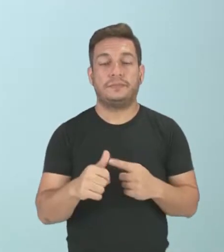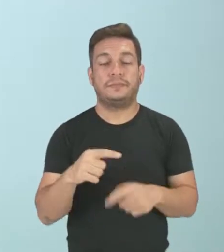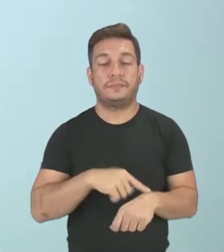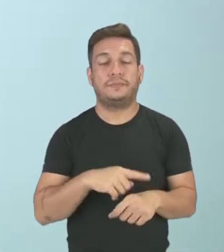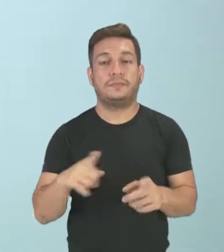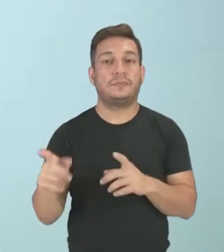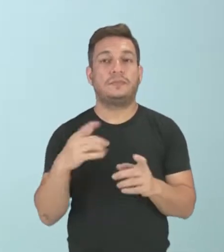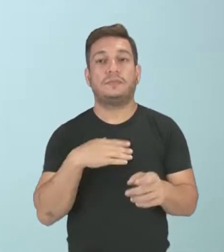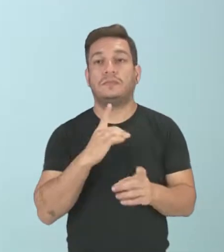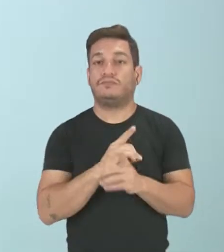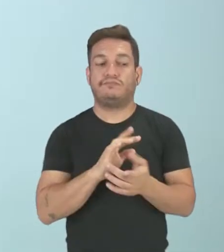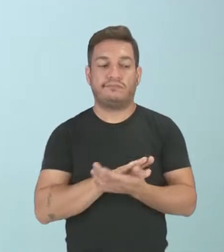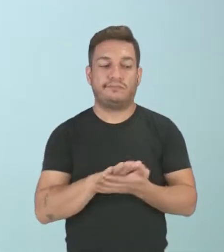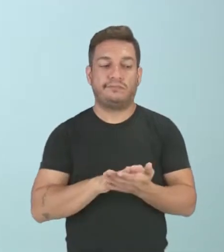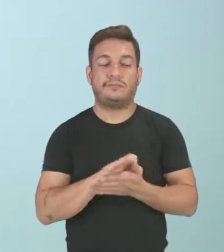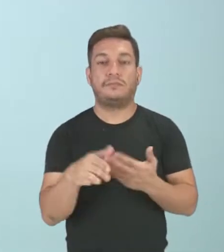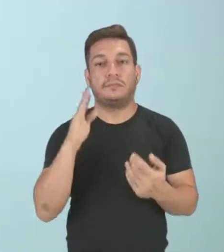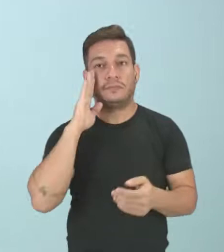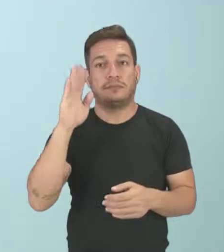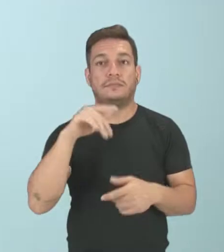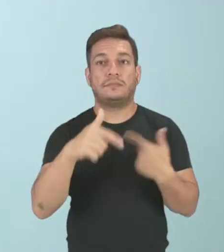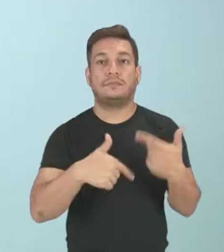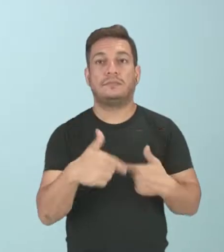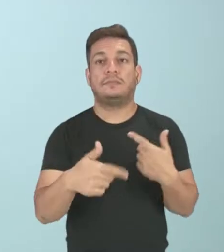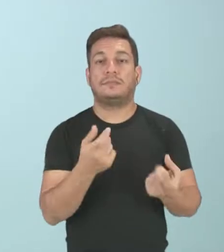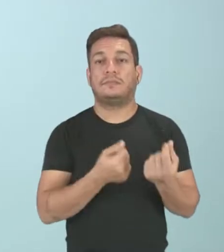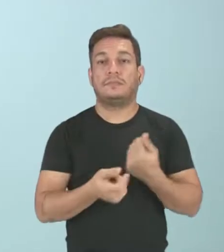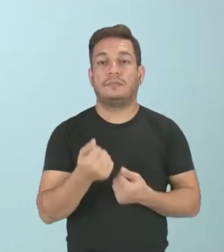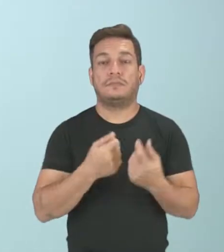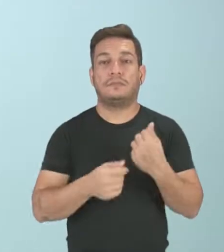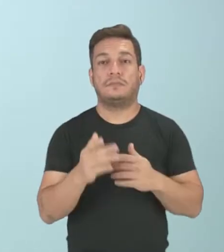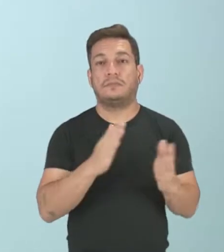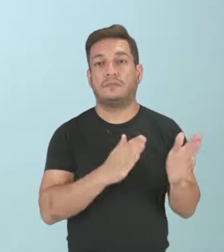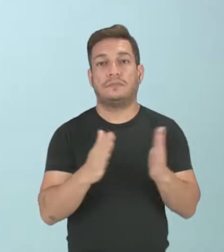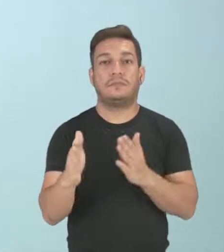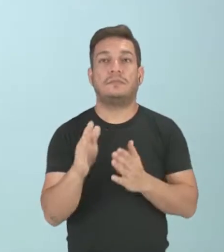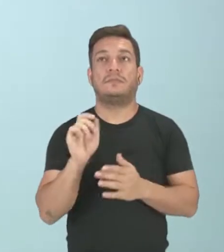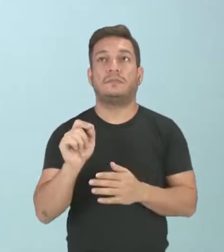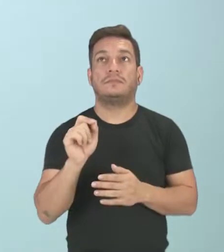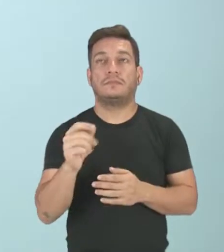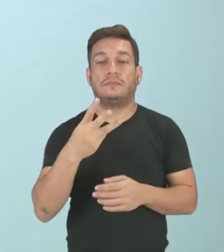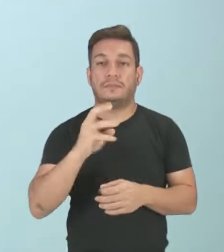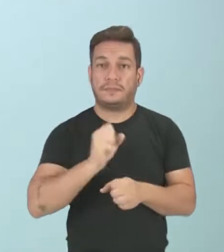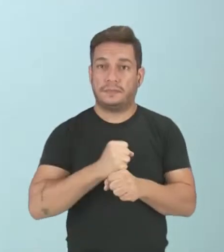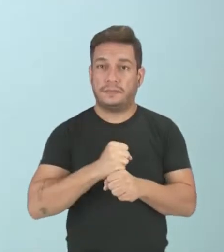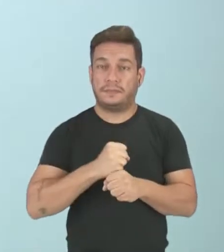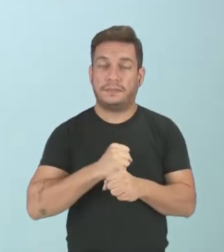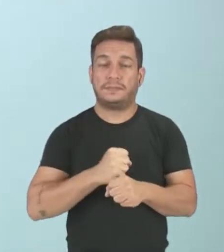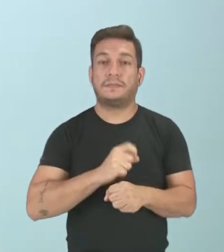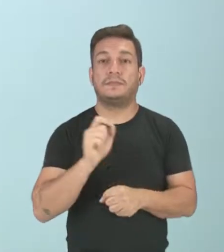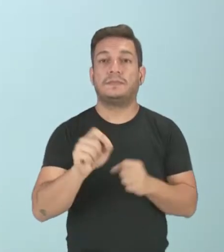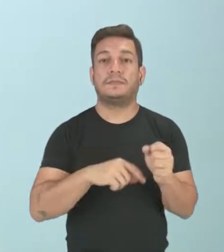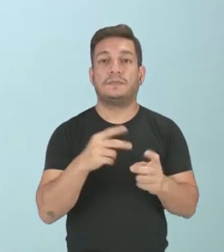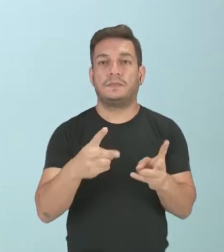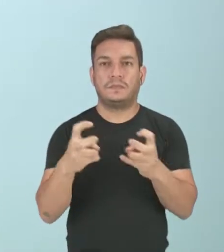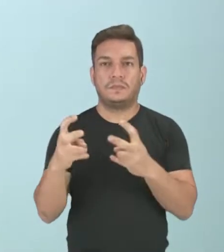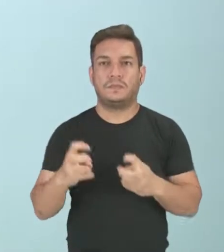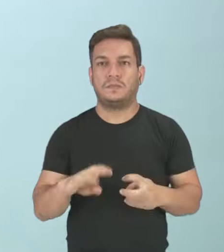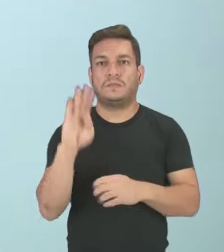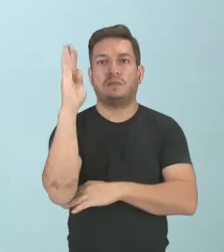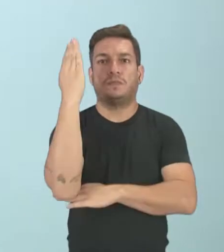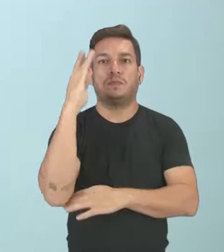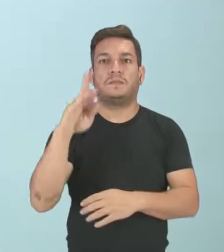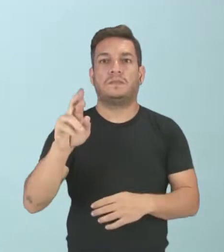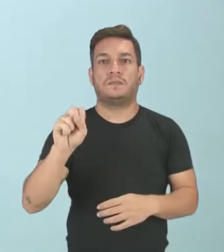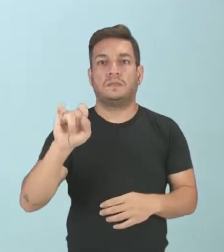não encontraram, e aí a principal atividade econômica durante esse período, esses 30 anos, foi a exploração do